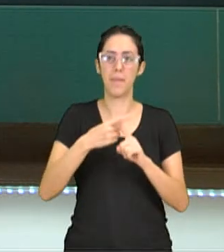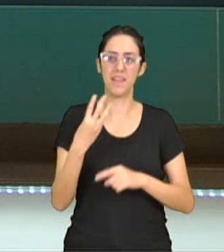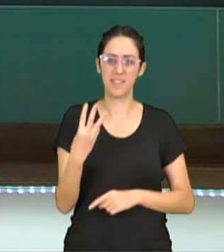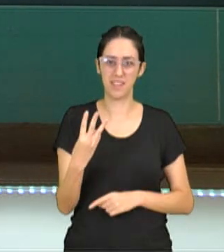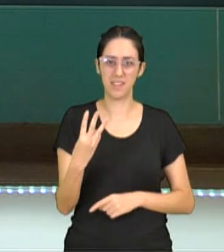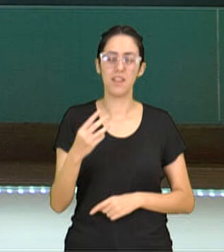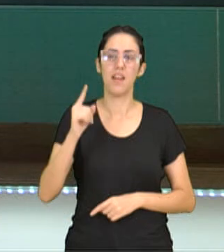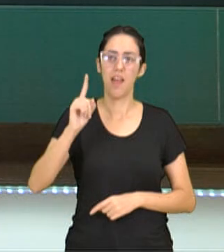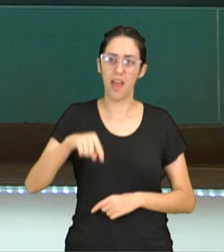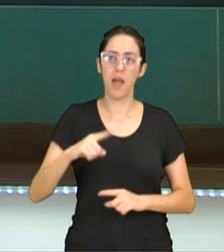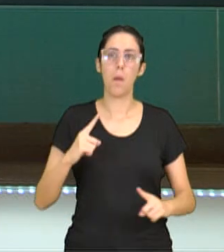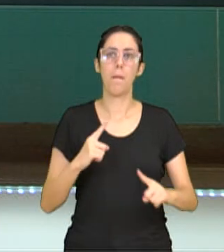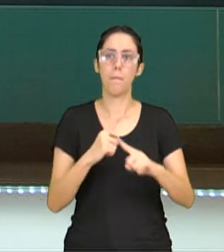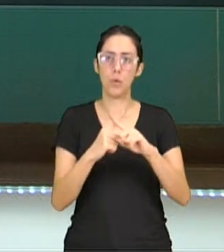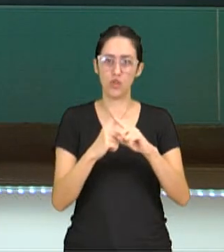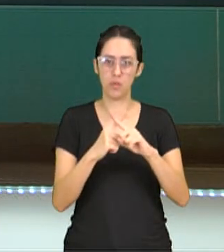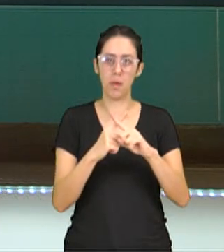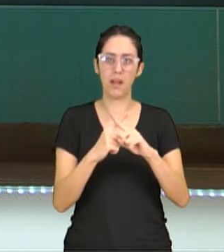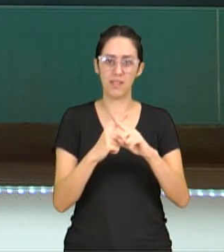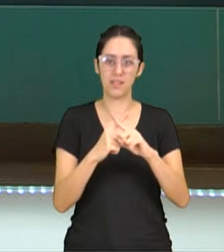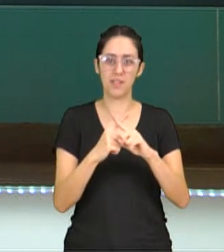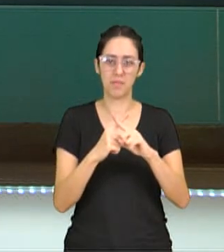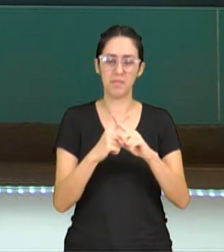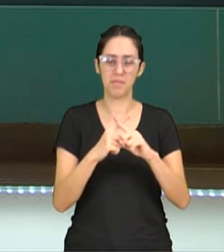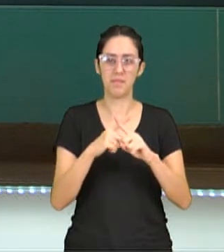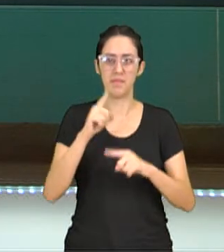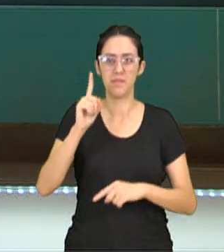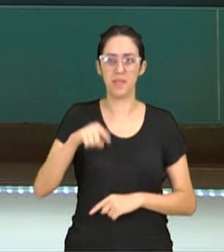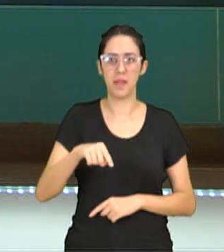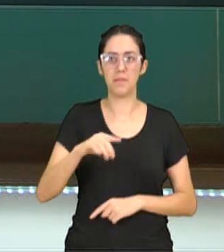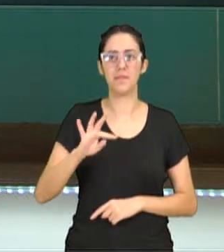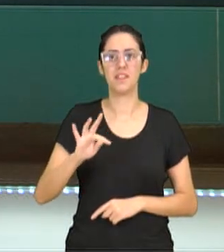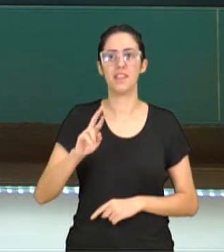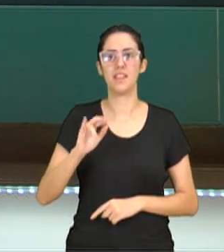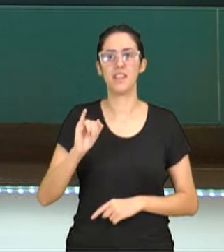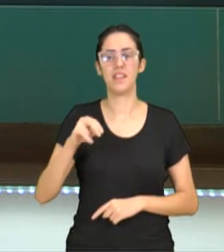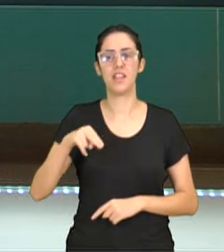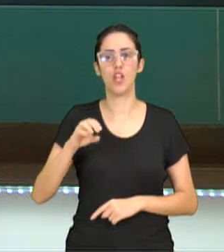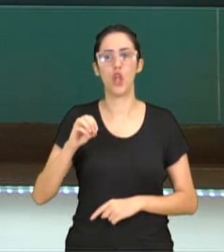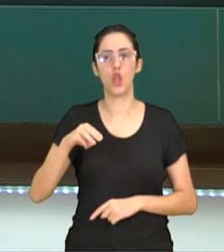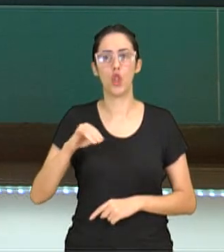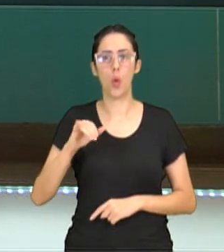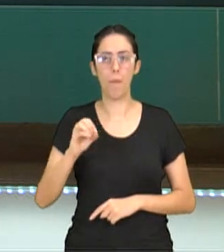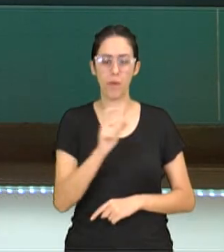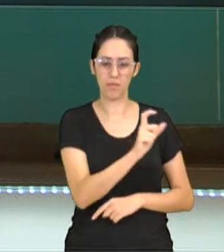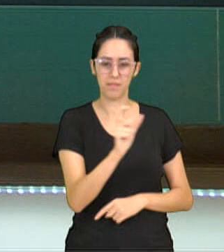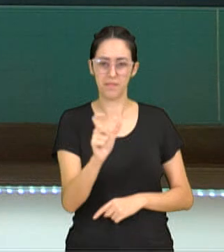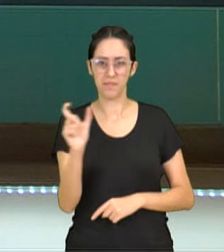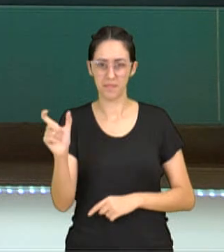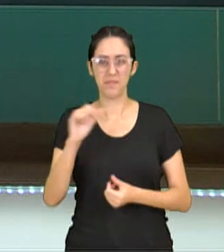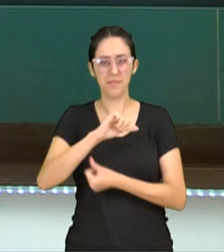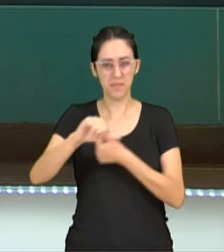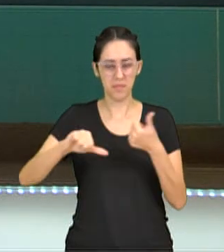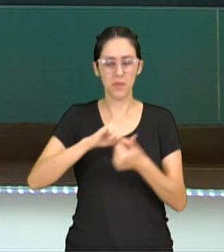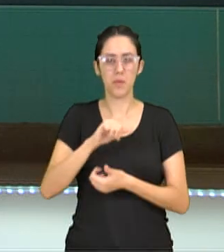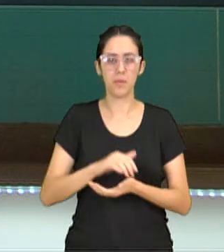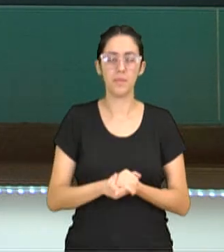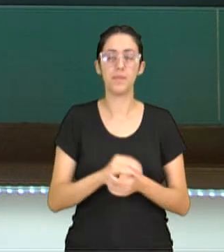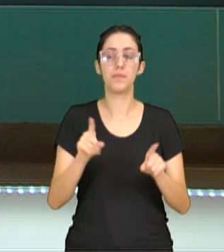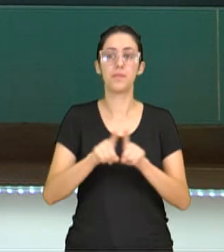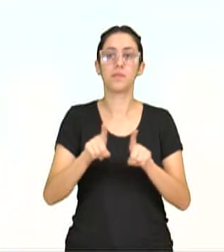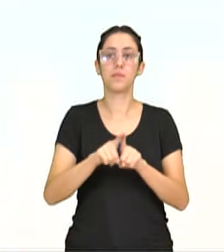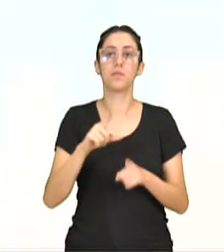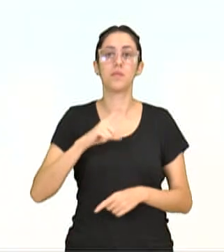uma multiplicação aquela expressão, aquele trinômio, certo? Pelo agrupamento. Eu também tenho a diferença de